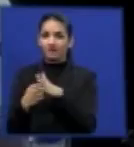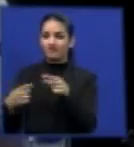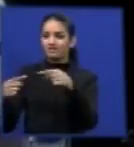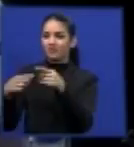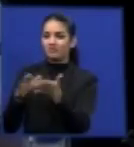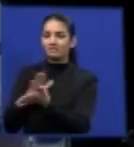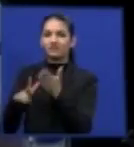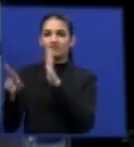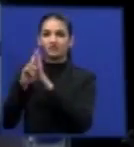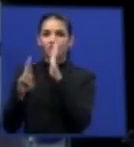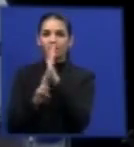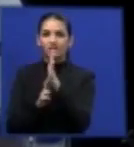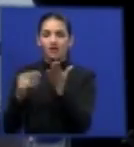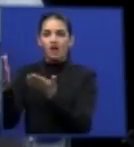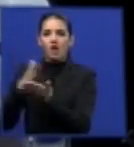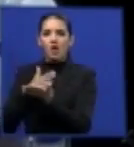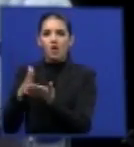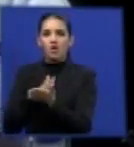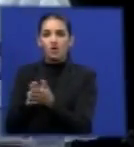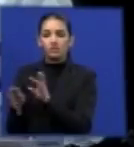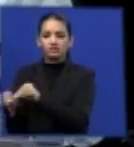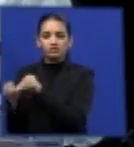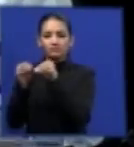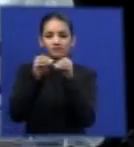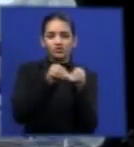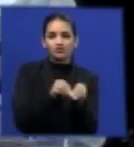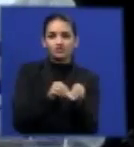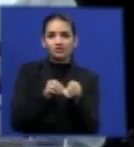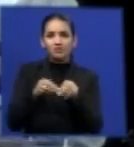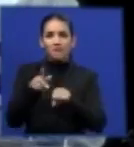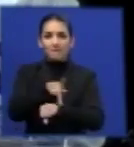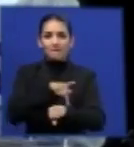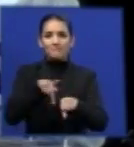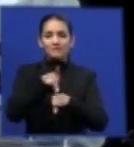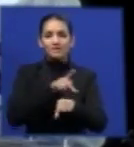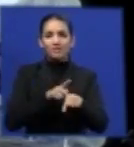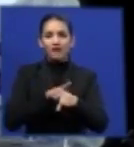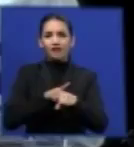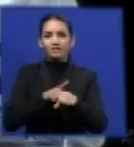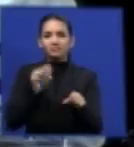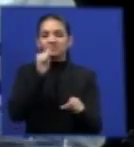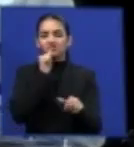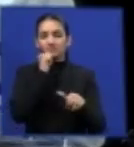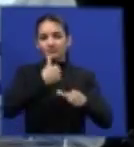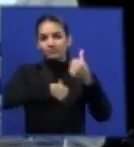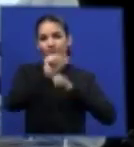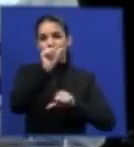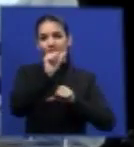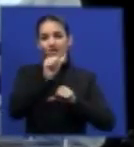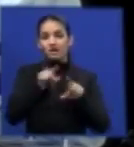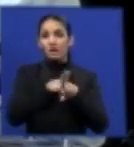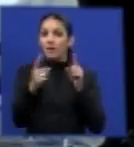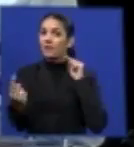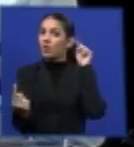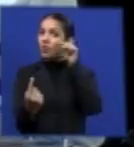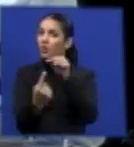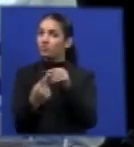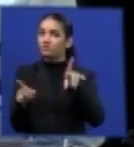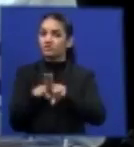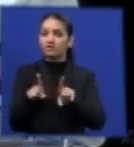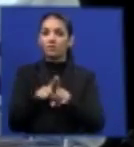algumas delas se em desenvolvimento inclusive no Brasil então uma das nossas metas é